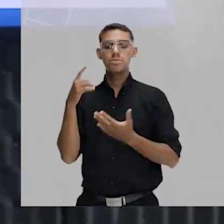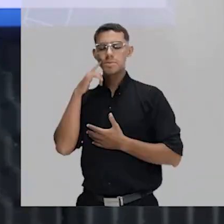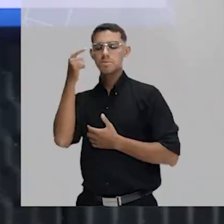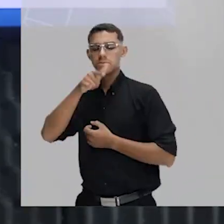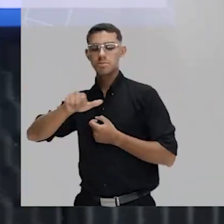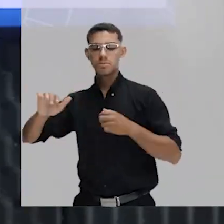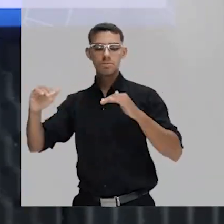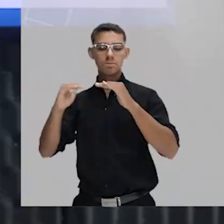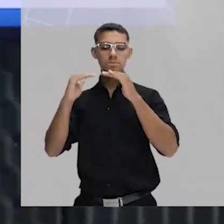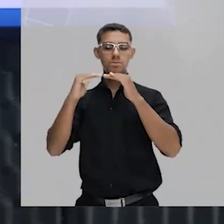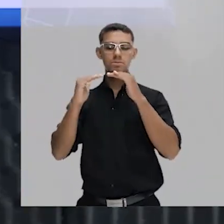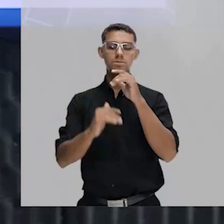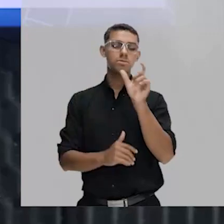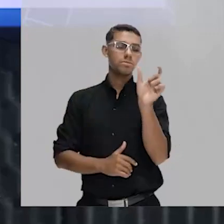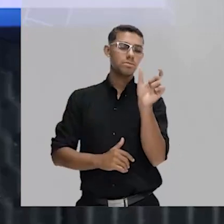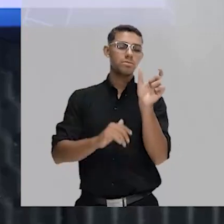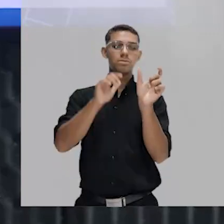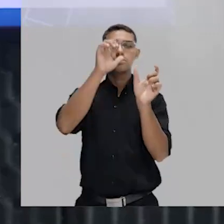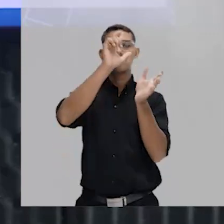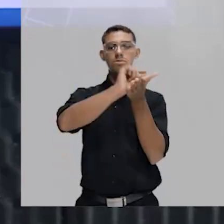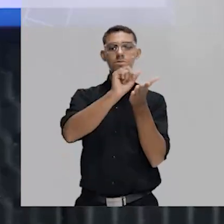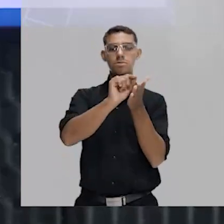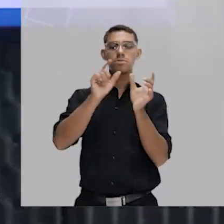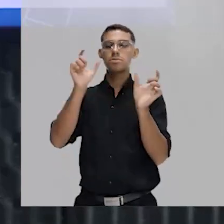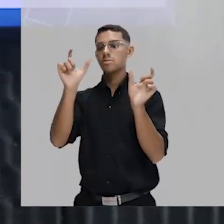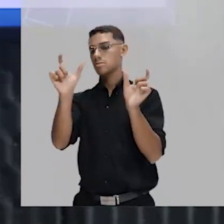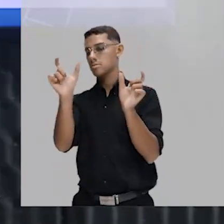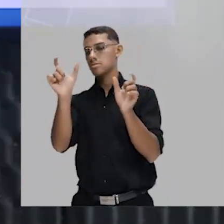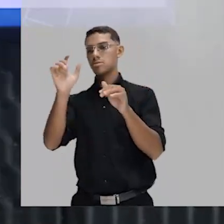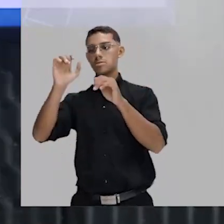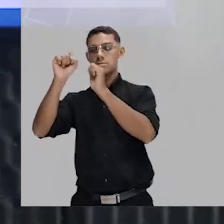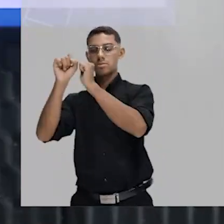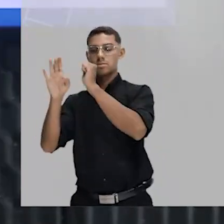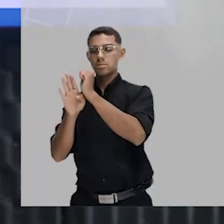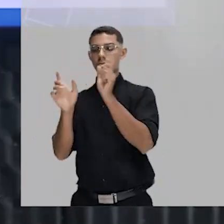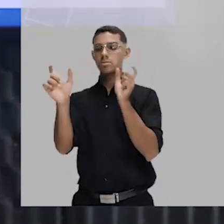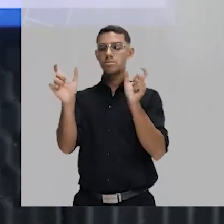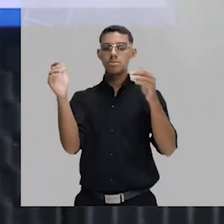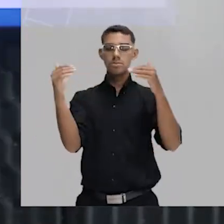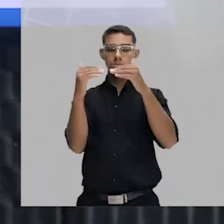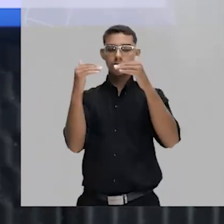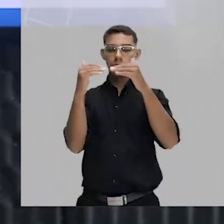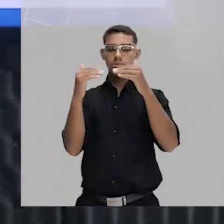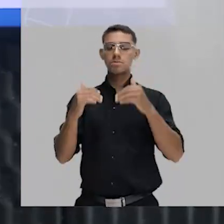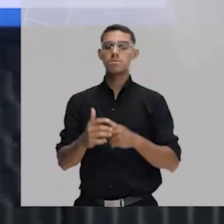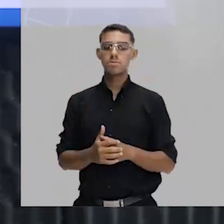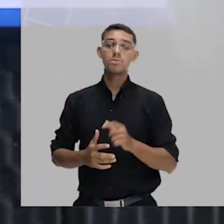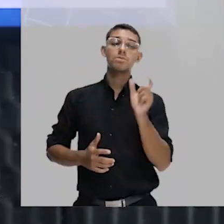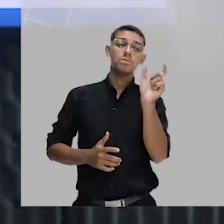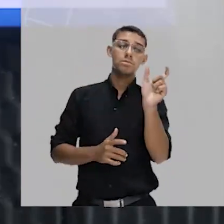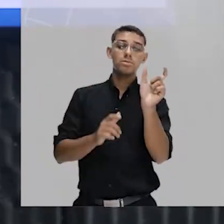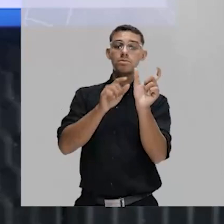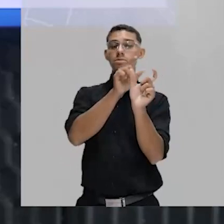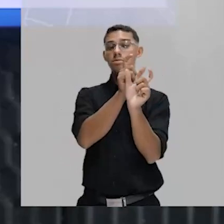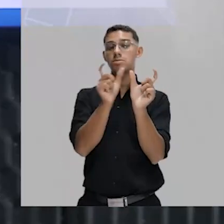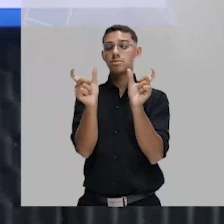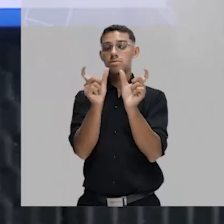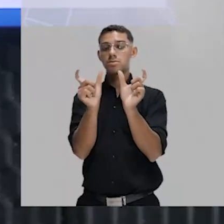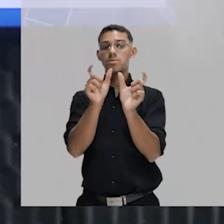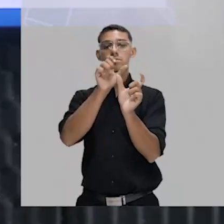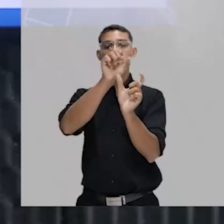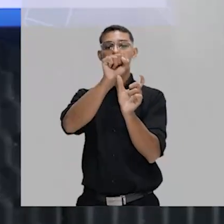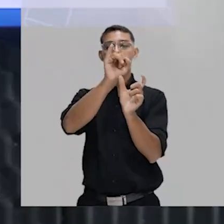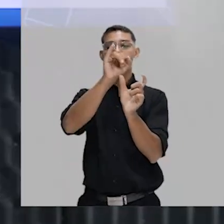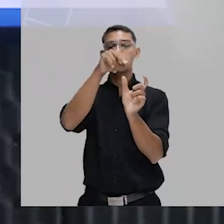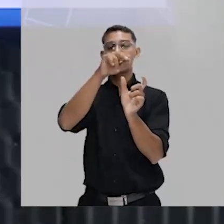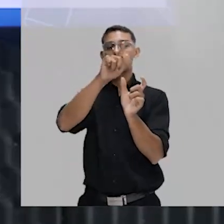a concordância entre o artigo e o substantivo. Uma vez que o artigo fica no singular, o substantivo também fica no singular.